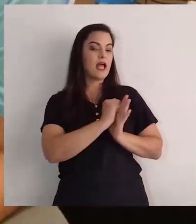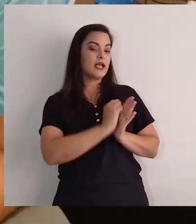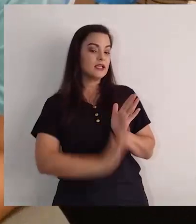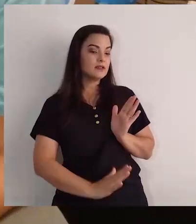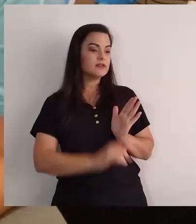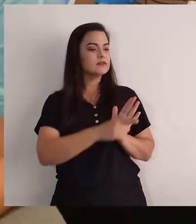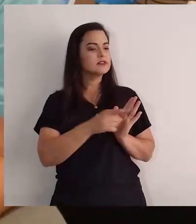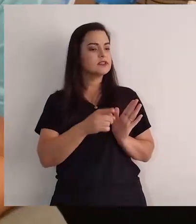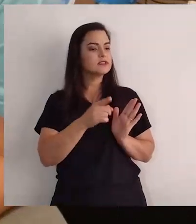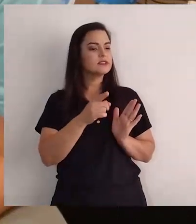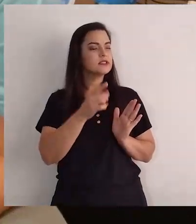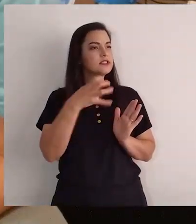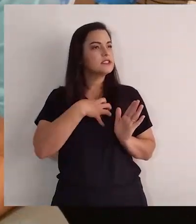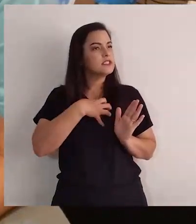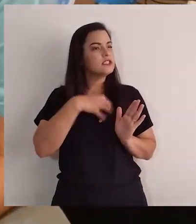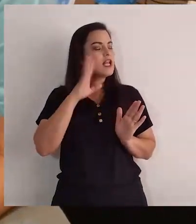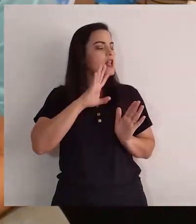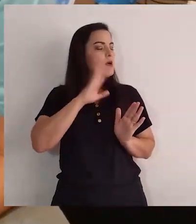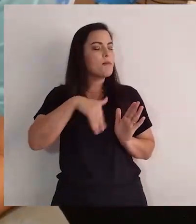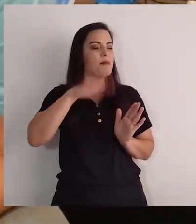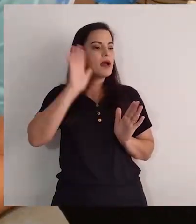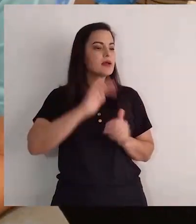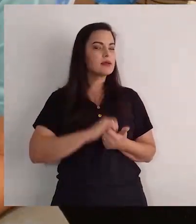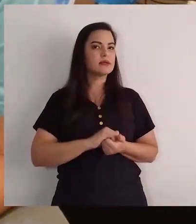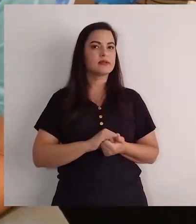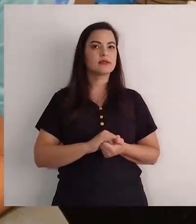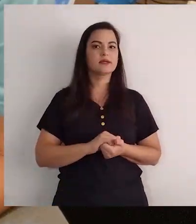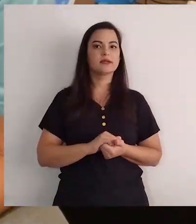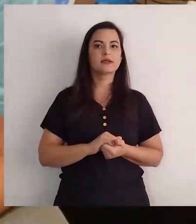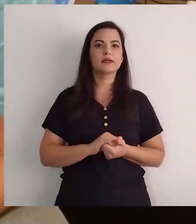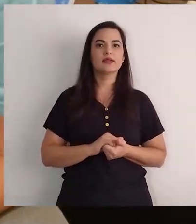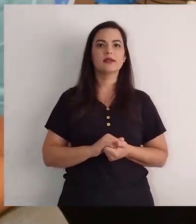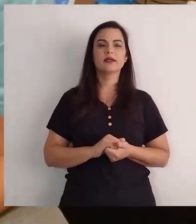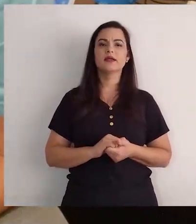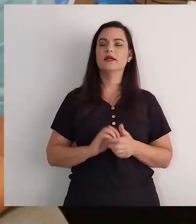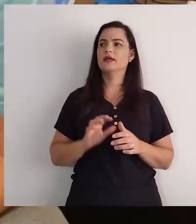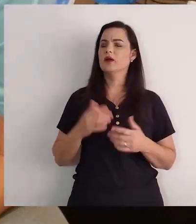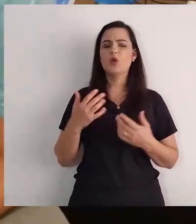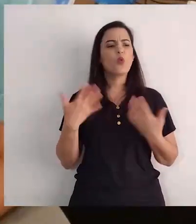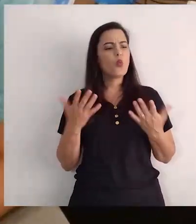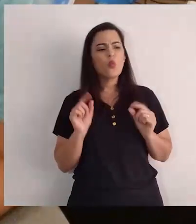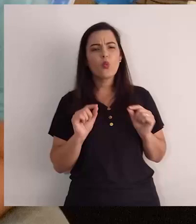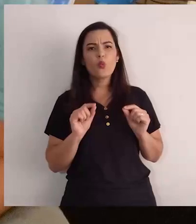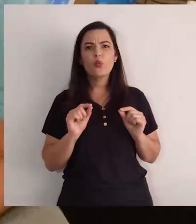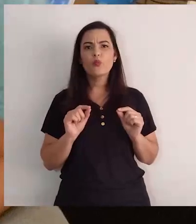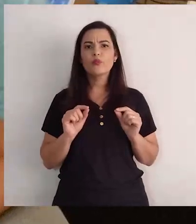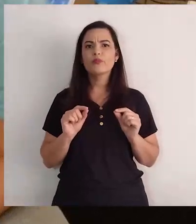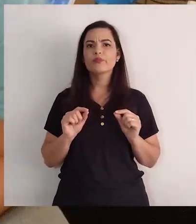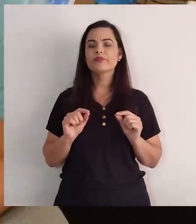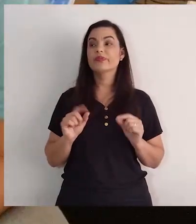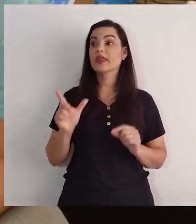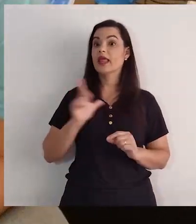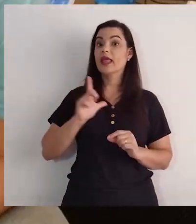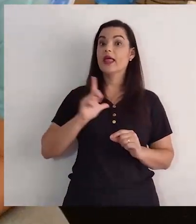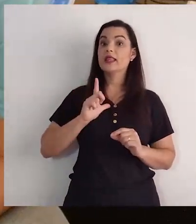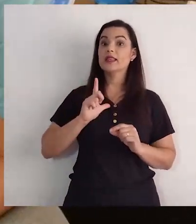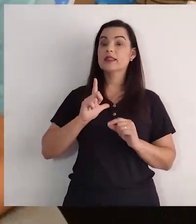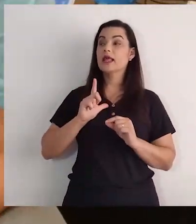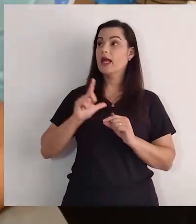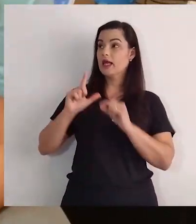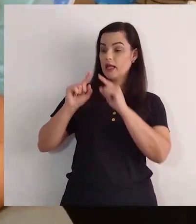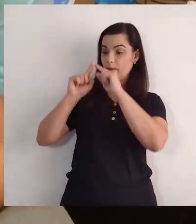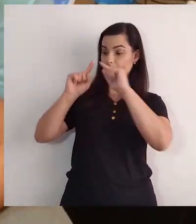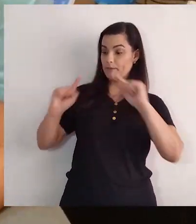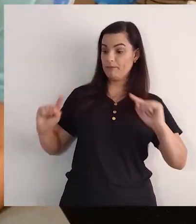Qual a atividade assim, que você achou mais legal? Lá, aquela com a pirâmide com os animais, lembra? De qual? Aquela lá com a pirâmide